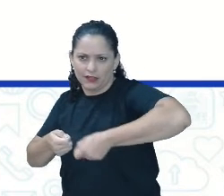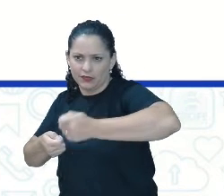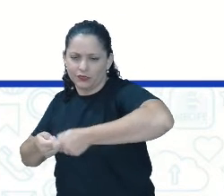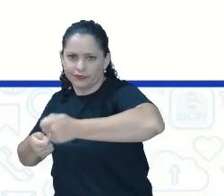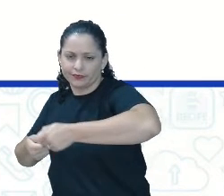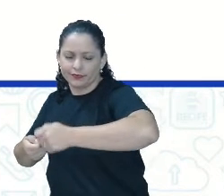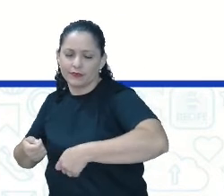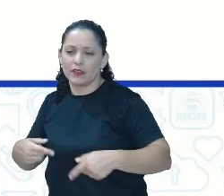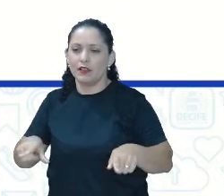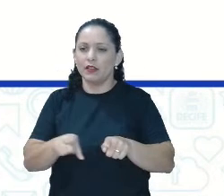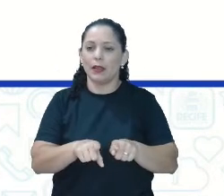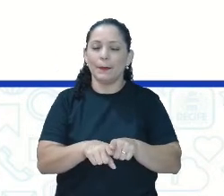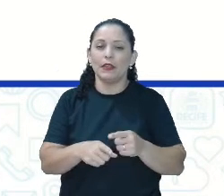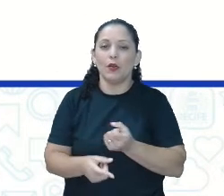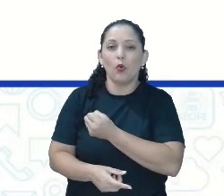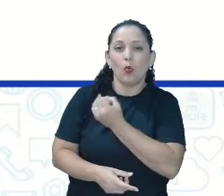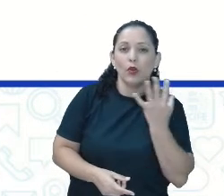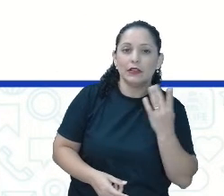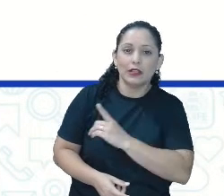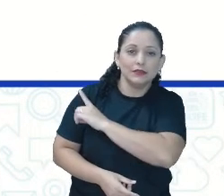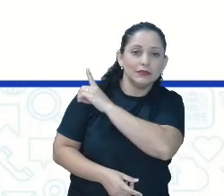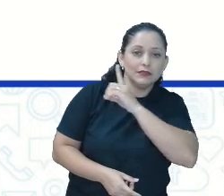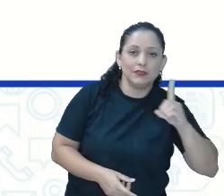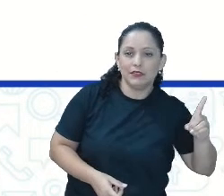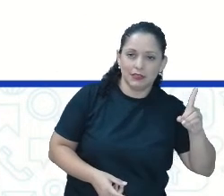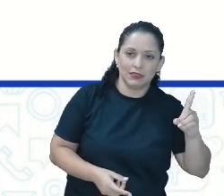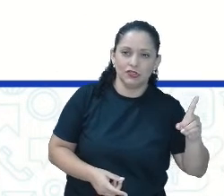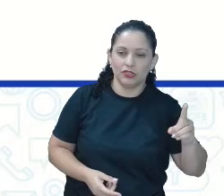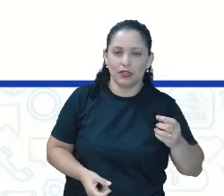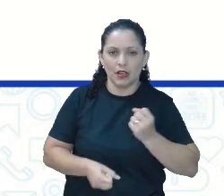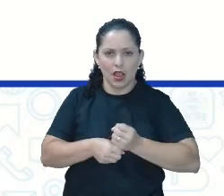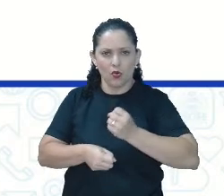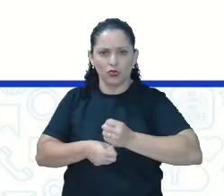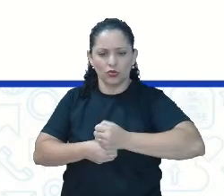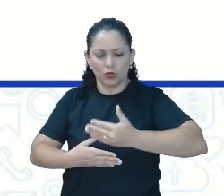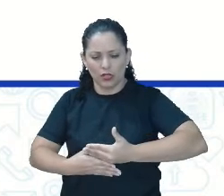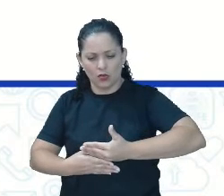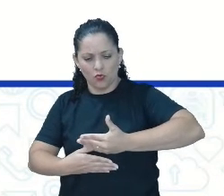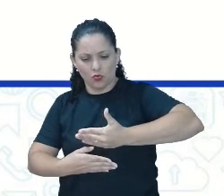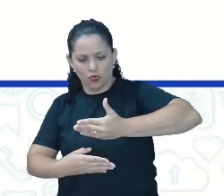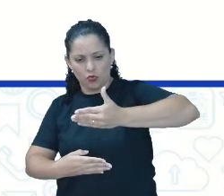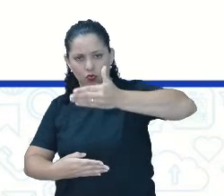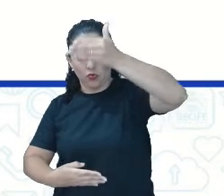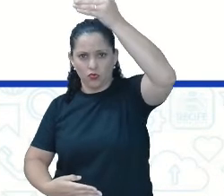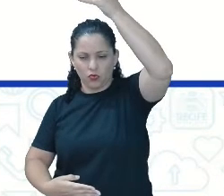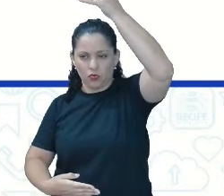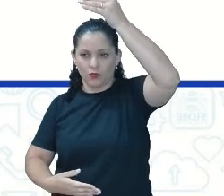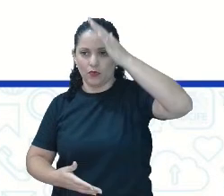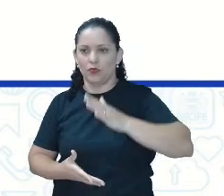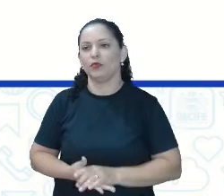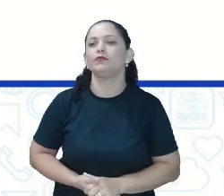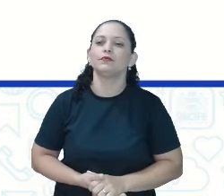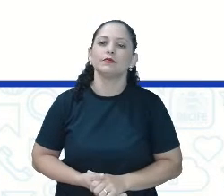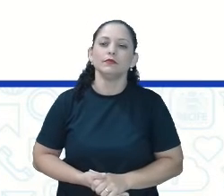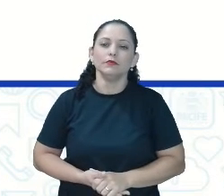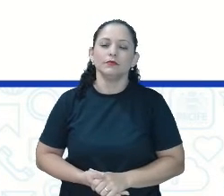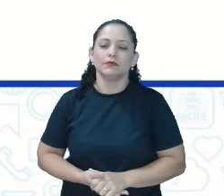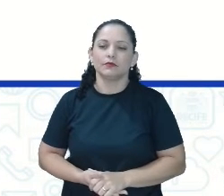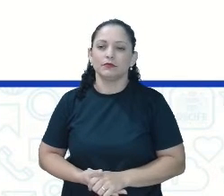quantidade de pedreiros aí e tenho os dias, certo? Necessários para construir aí um